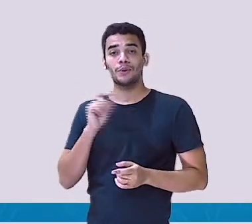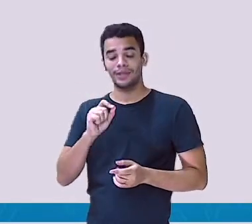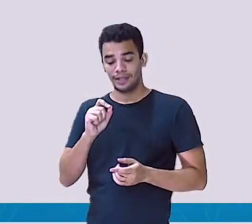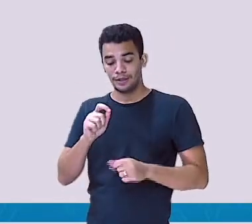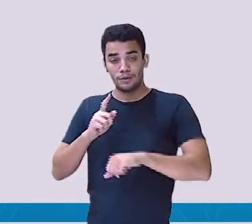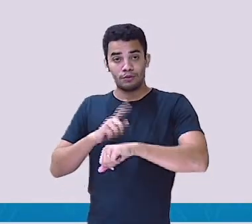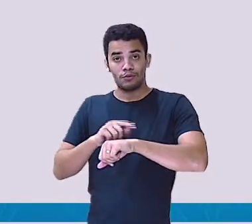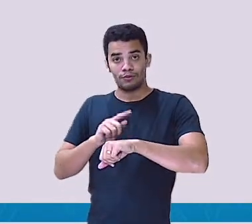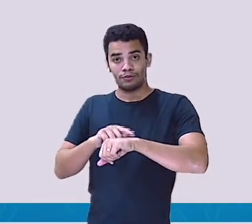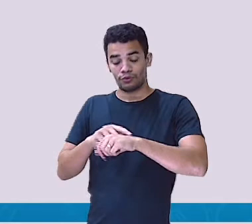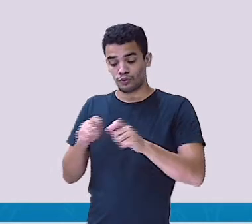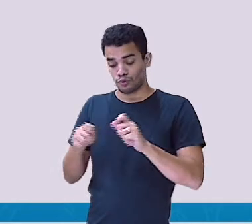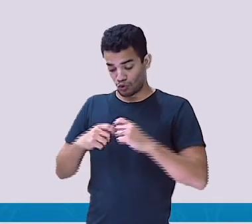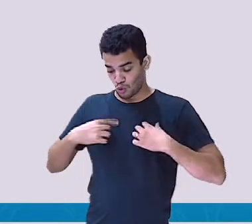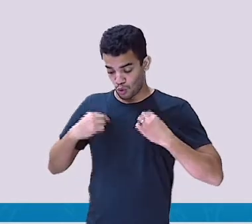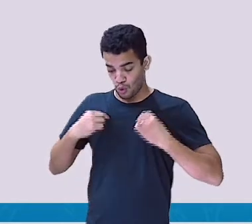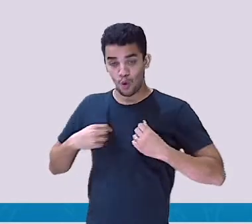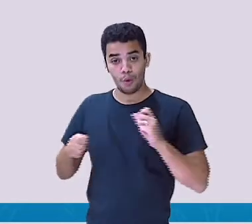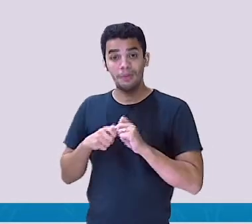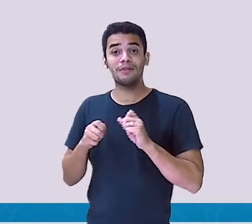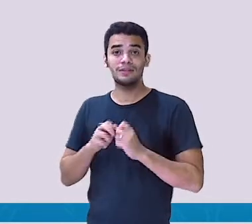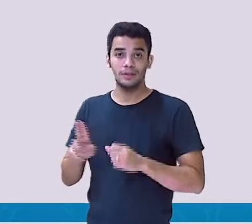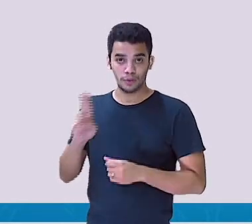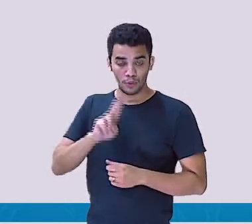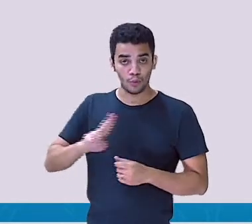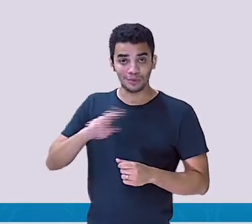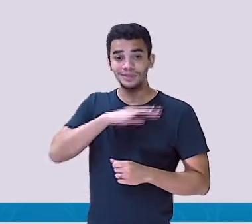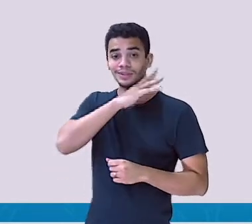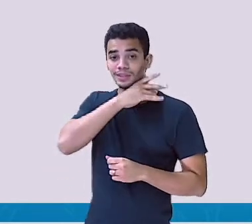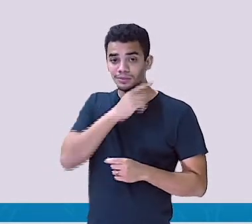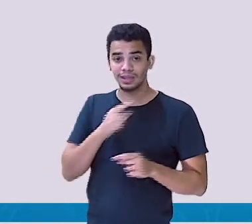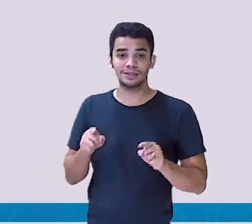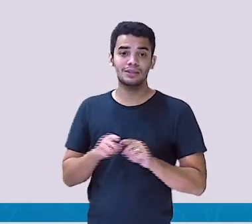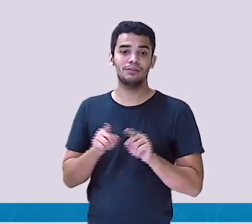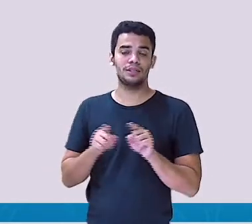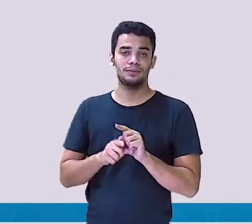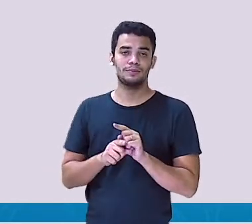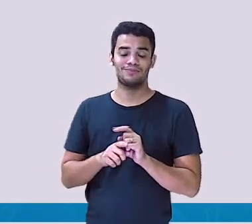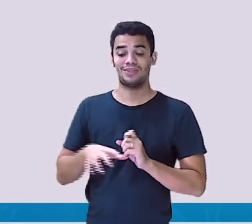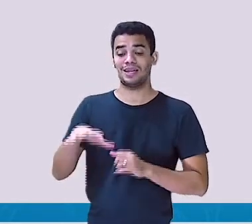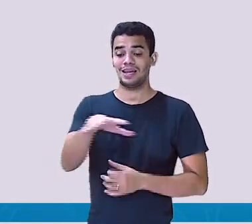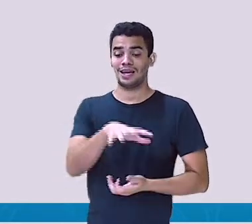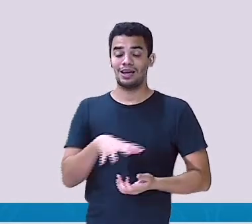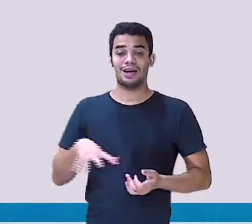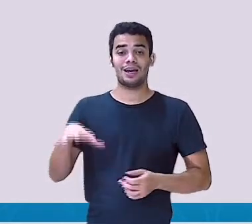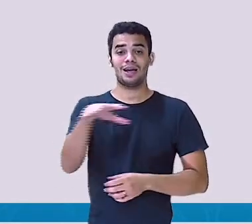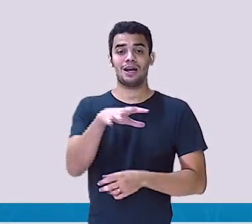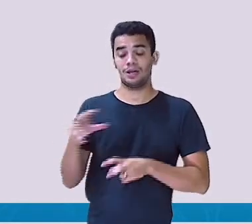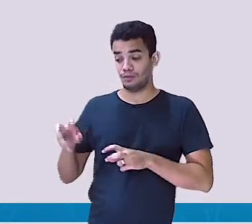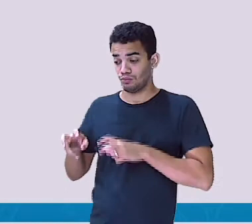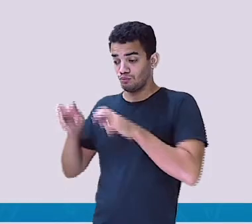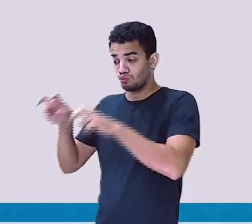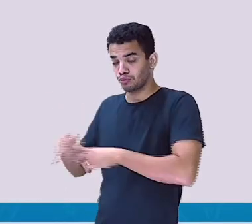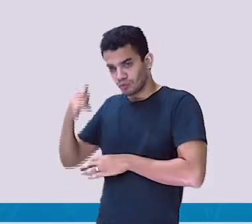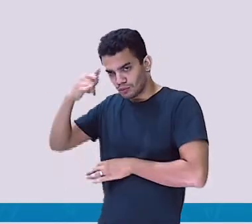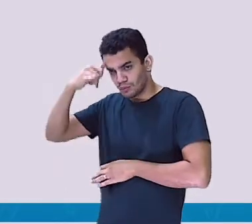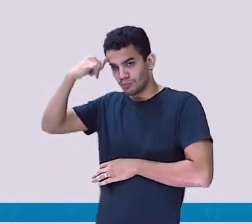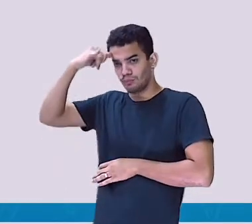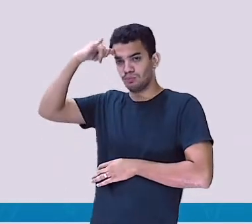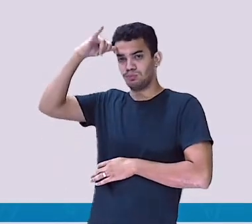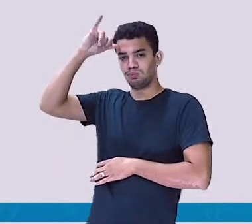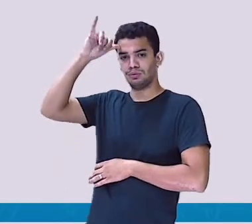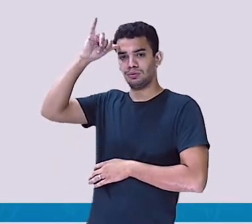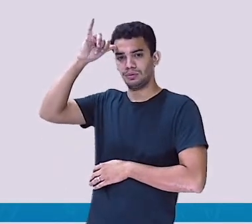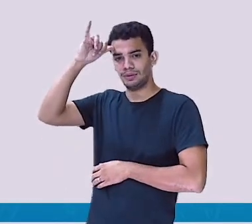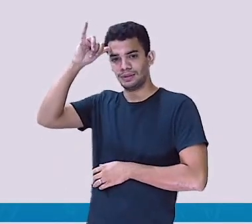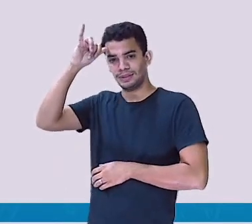é atualmente um dos mais representativos no mundo em diversas regiões. Então, a agropecuária, sim, ela